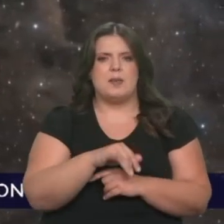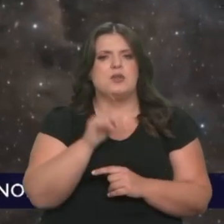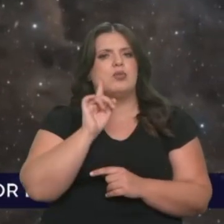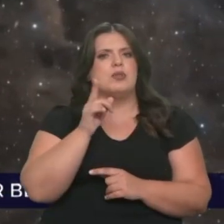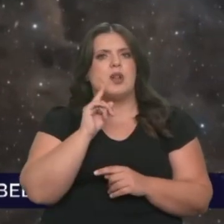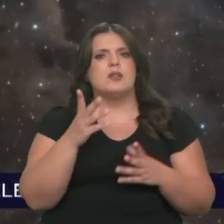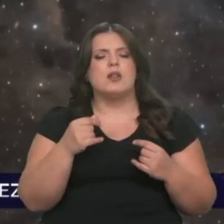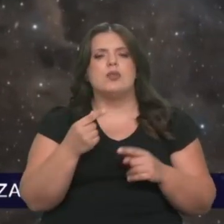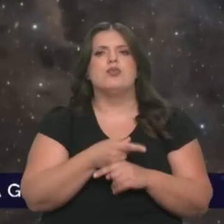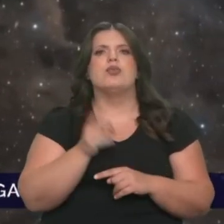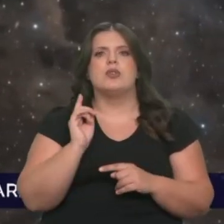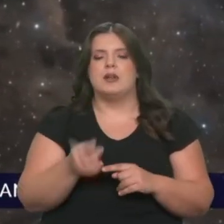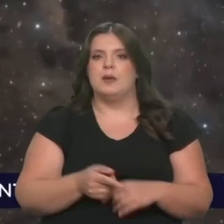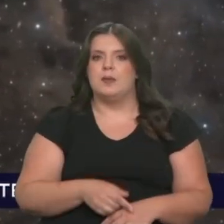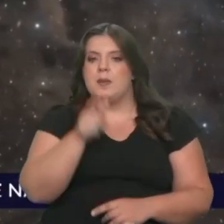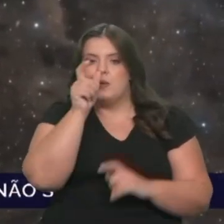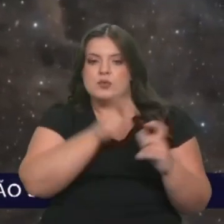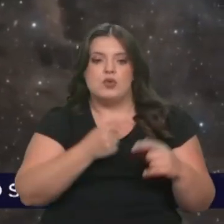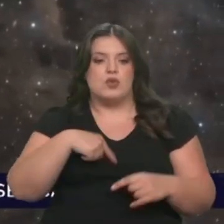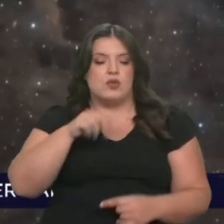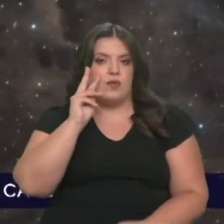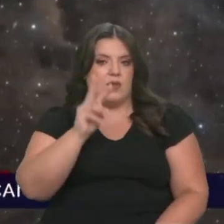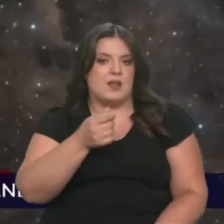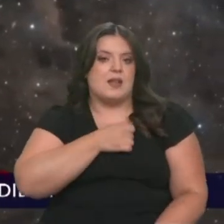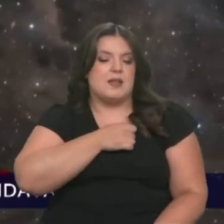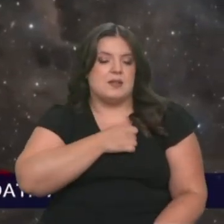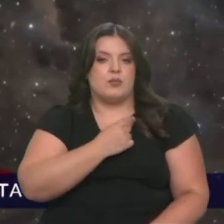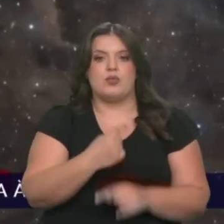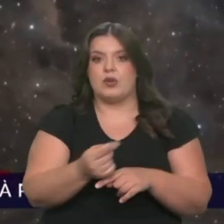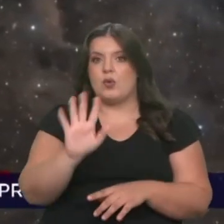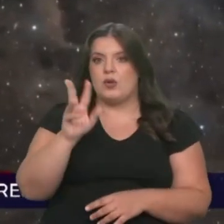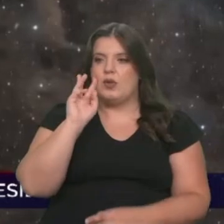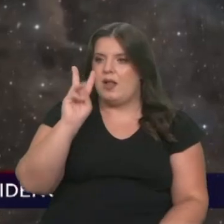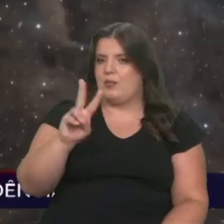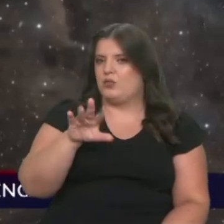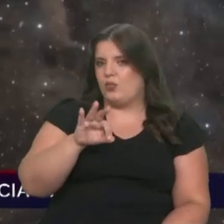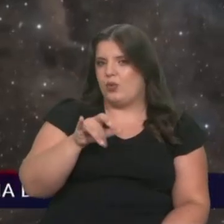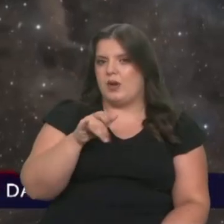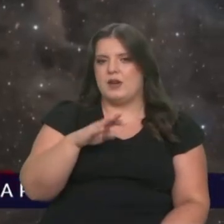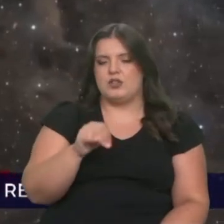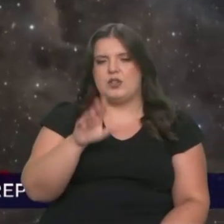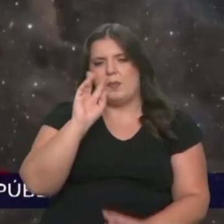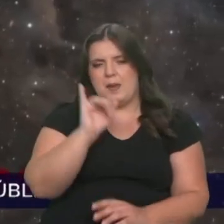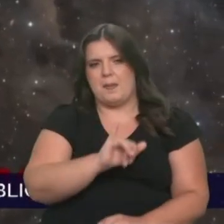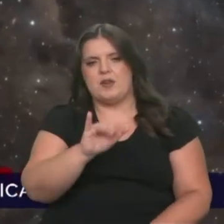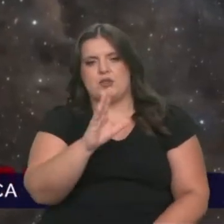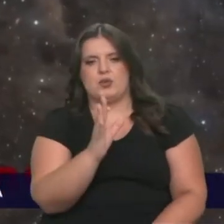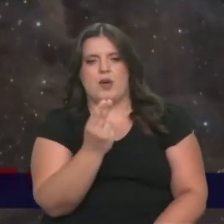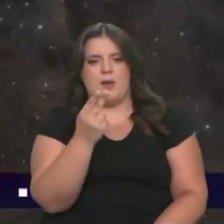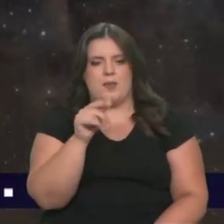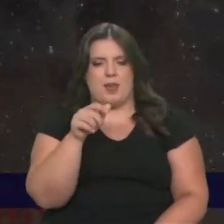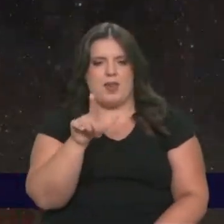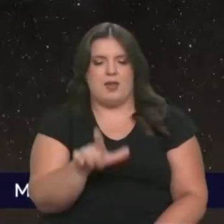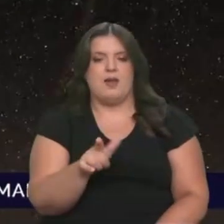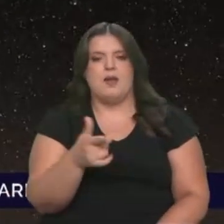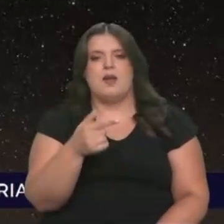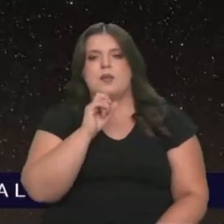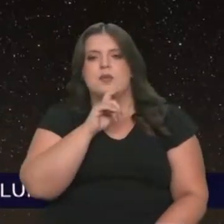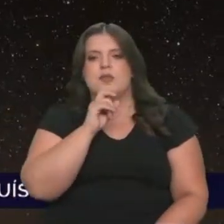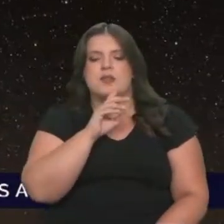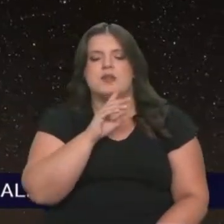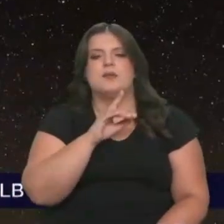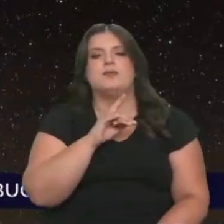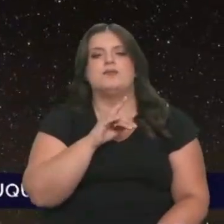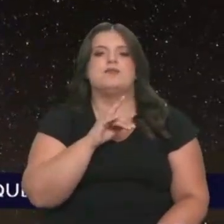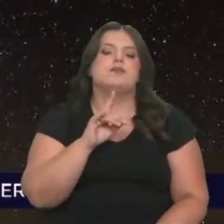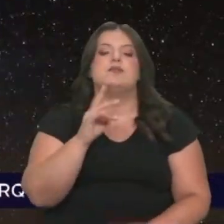importante, Daniel, e para as pessoas que os nossos telespectadores estão lá em casa? Quando olhamos para a polar, isto é uma imagem do Hubble, polar é aquilo que se chama uma variável cefeida.